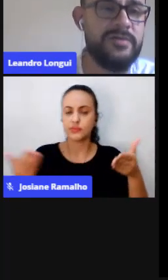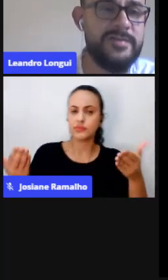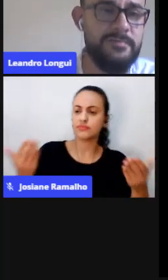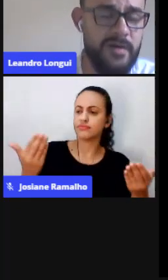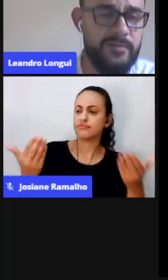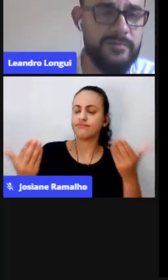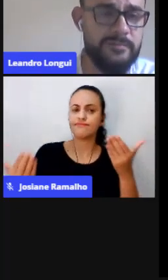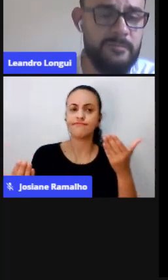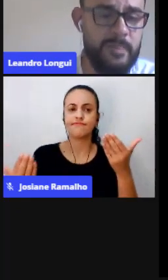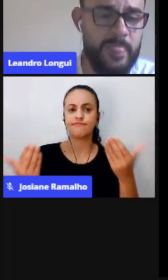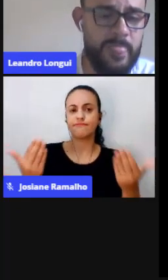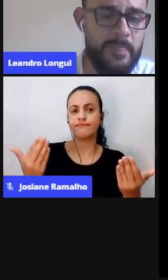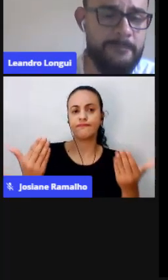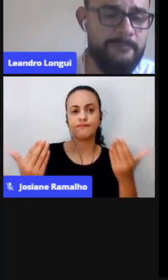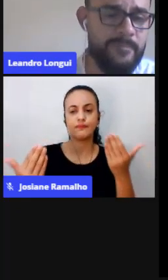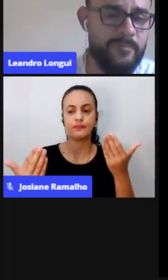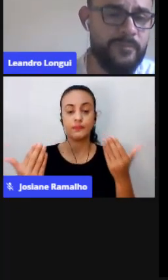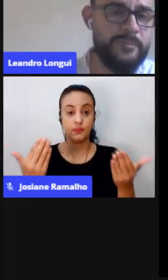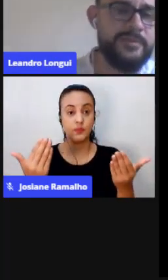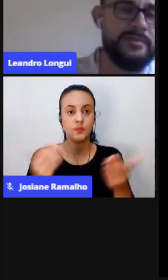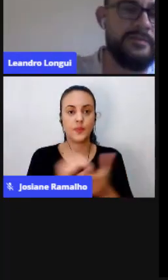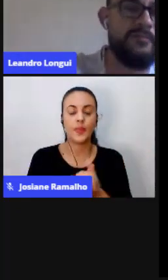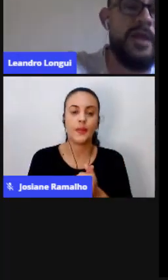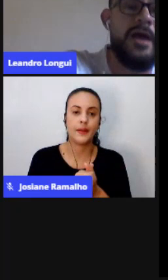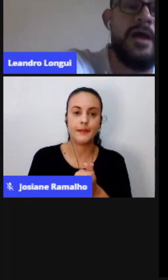desse acontecimento.